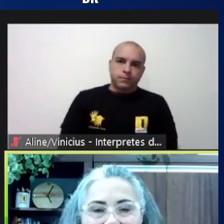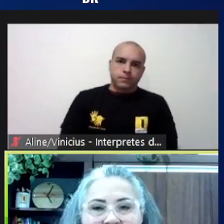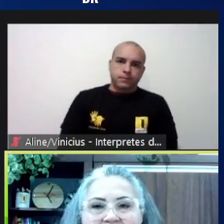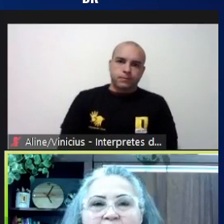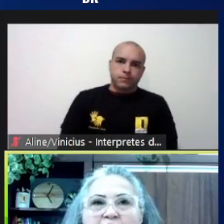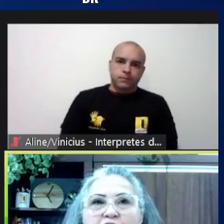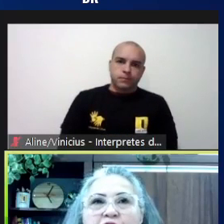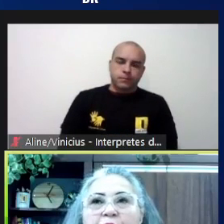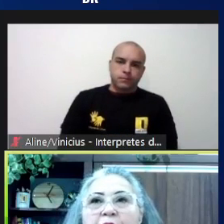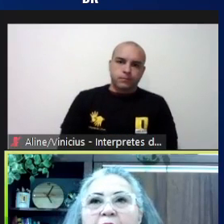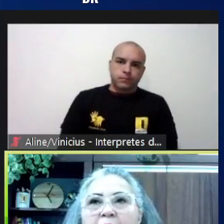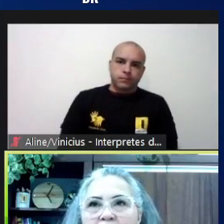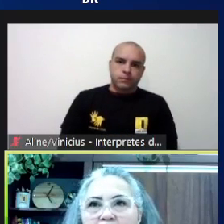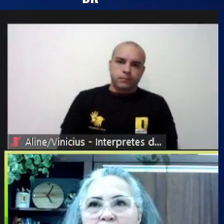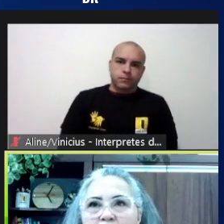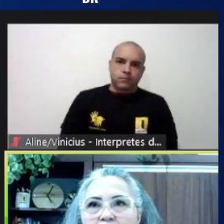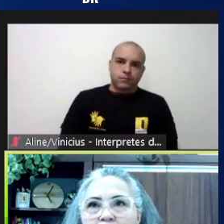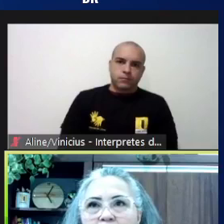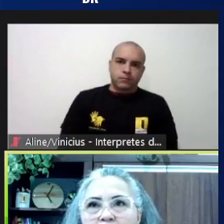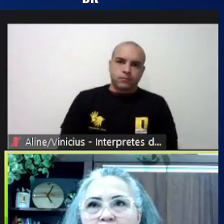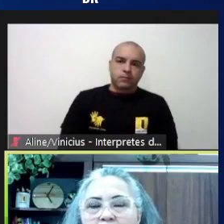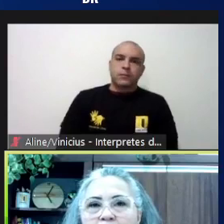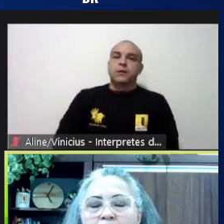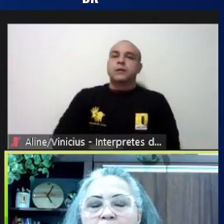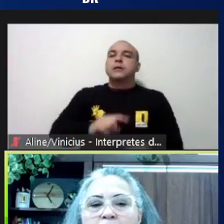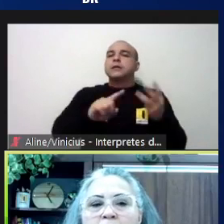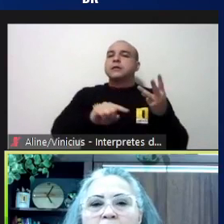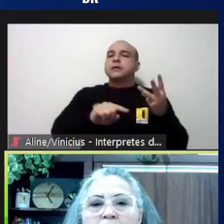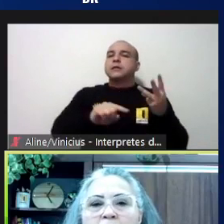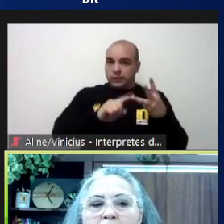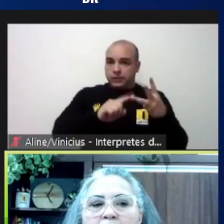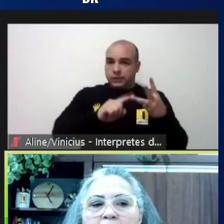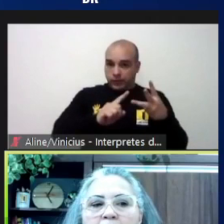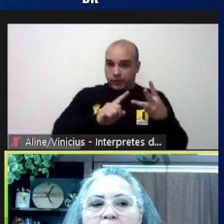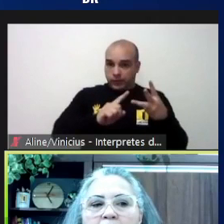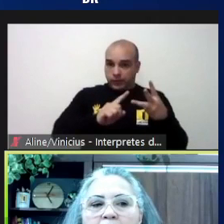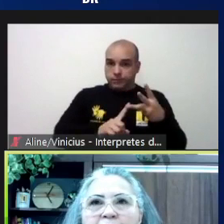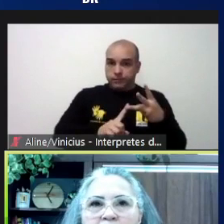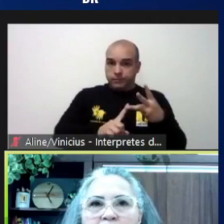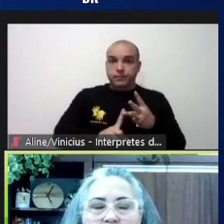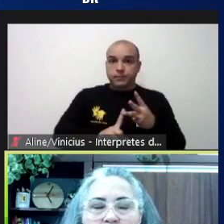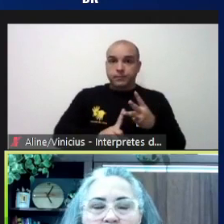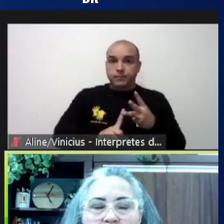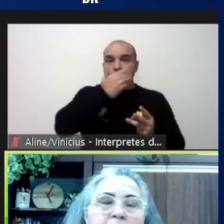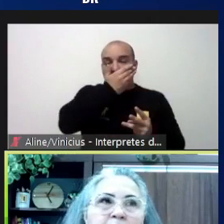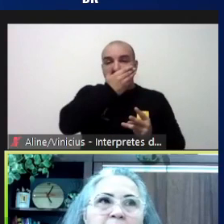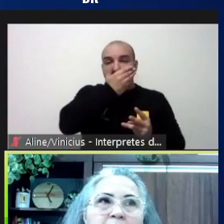é desmistificar que é possível,